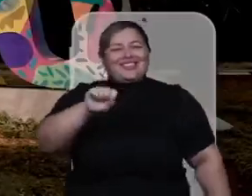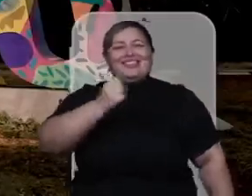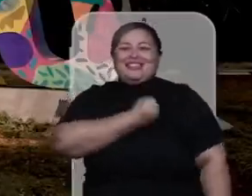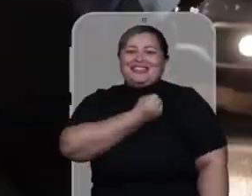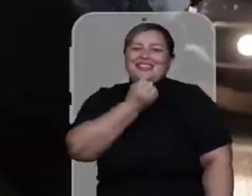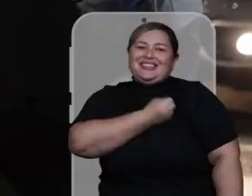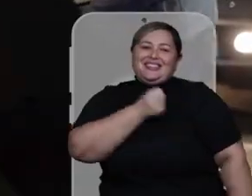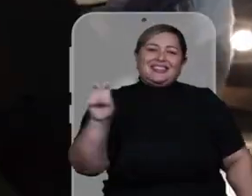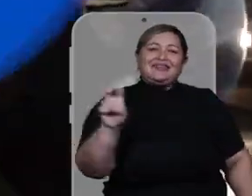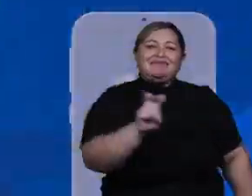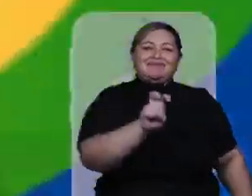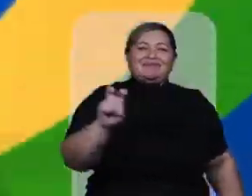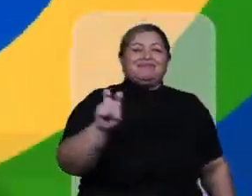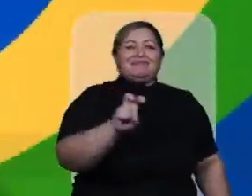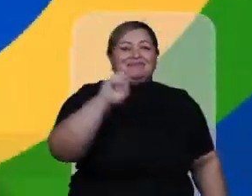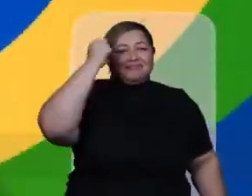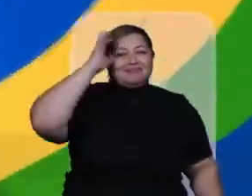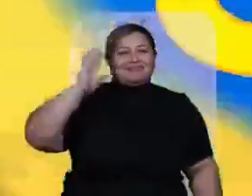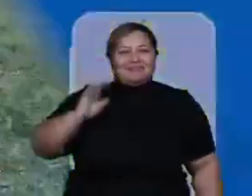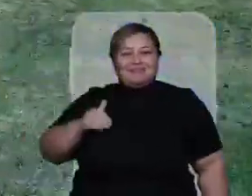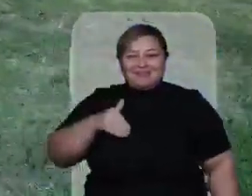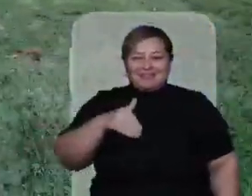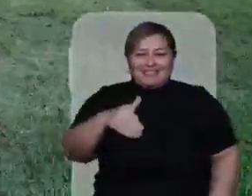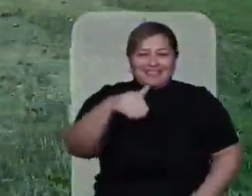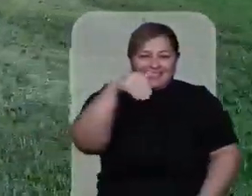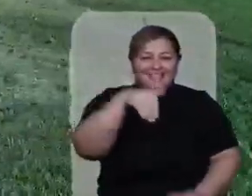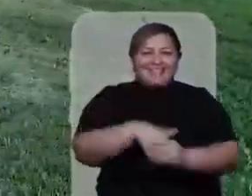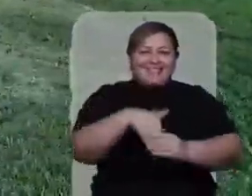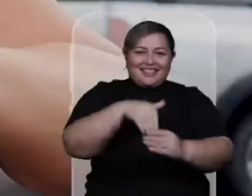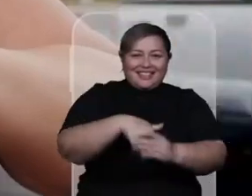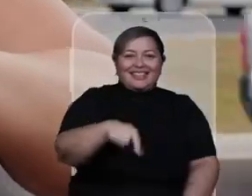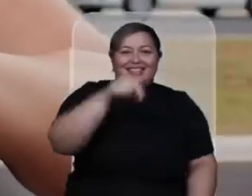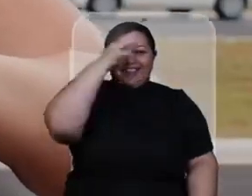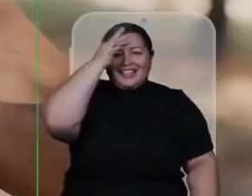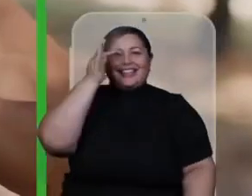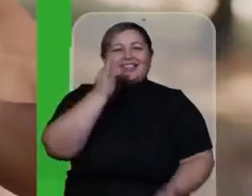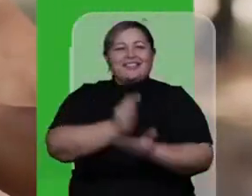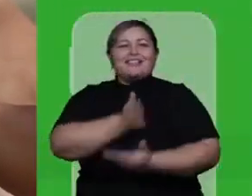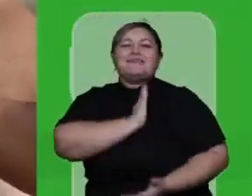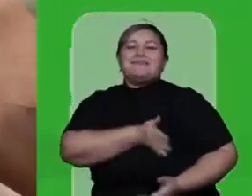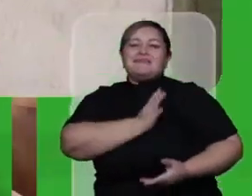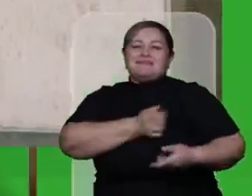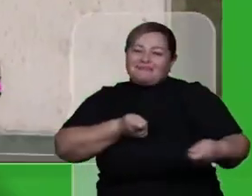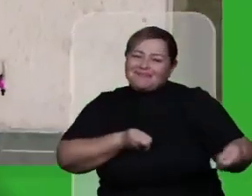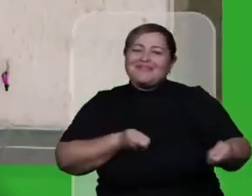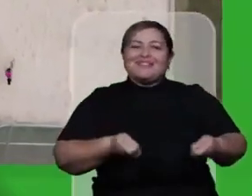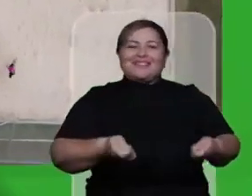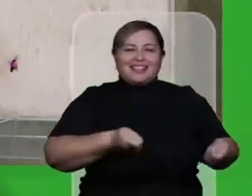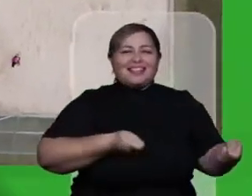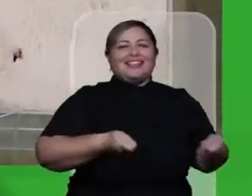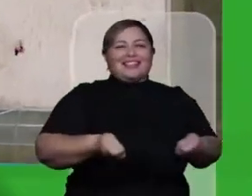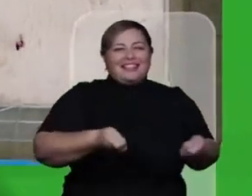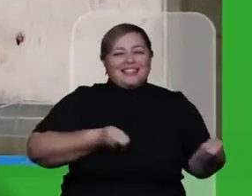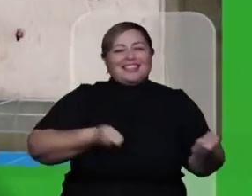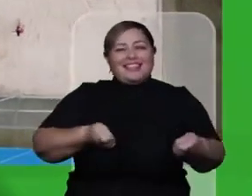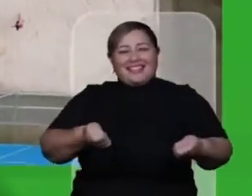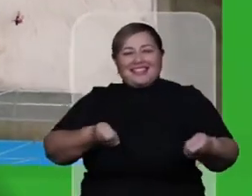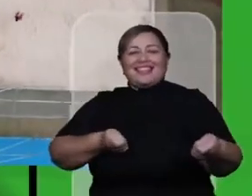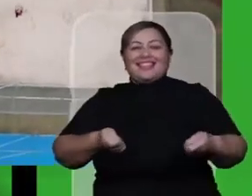Bauru, sou sim, sou 55. Sou Suelen nessa eleição, minha fé comanda o